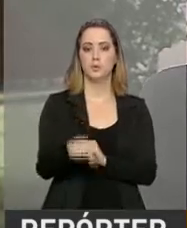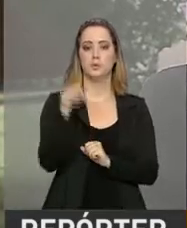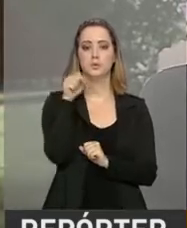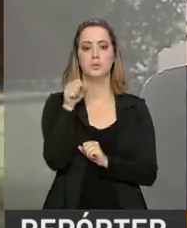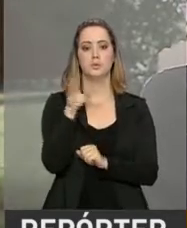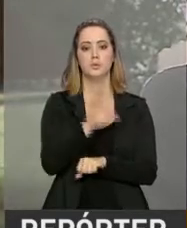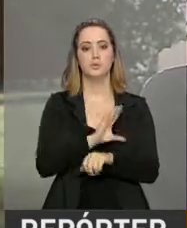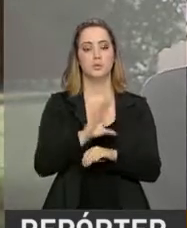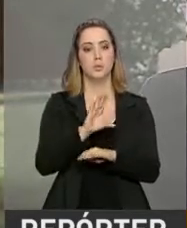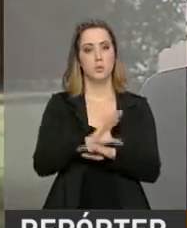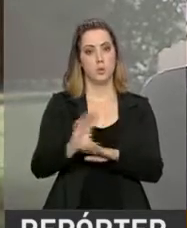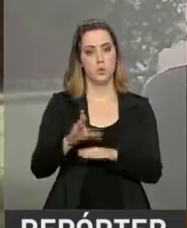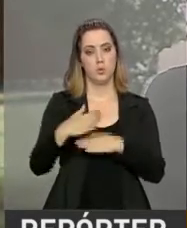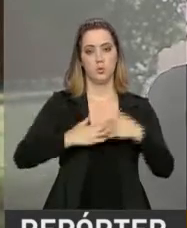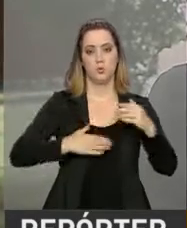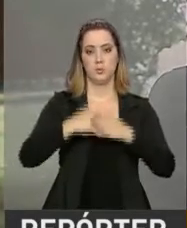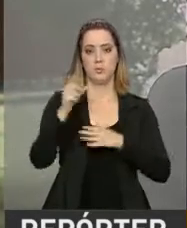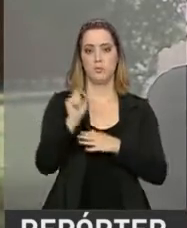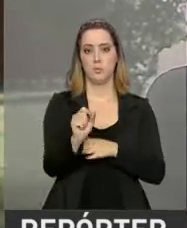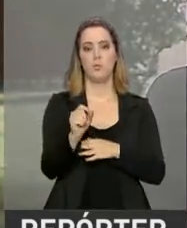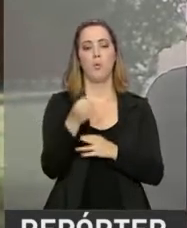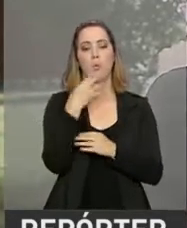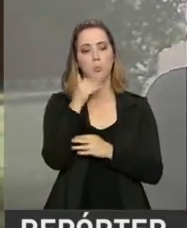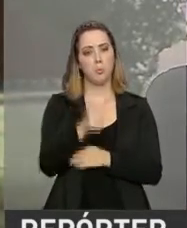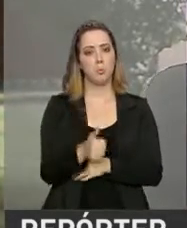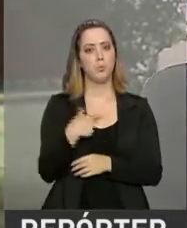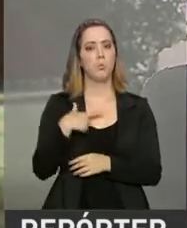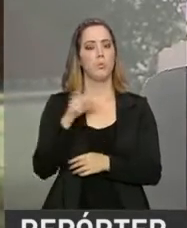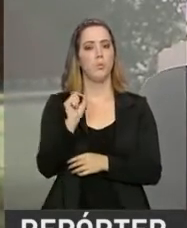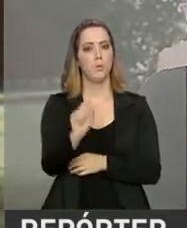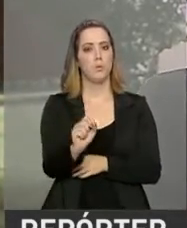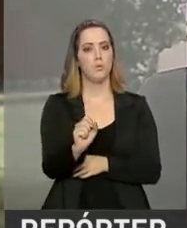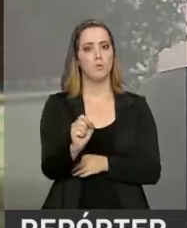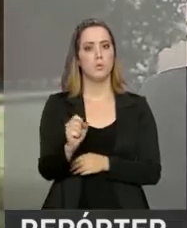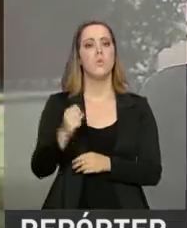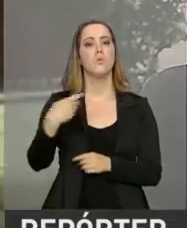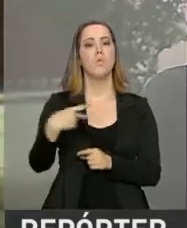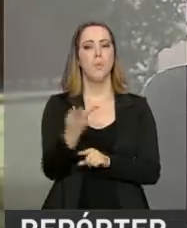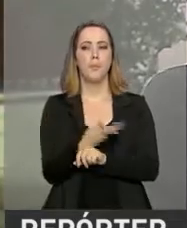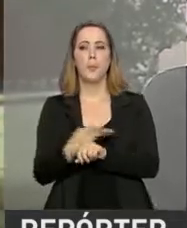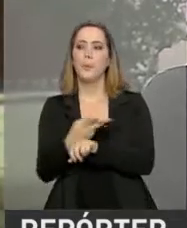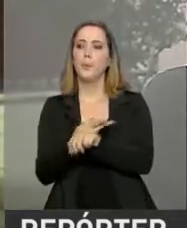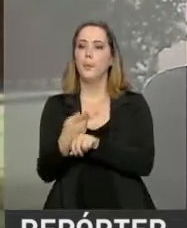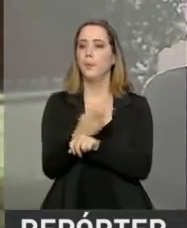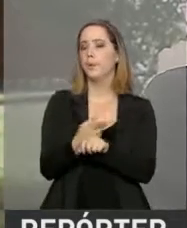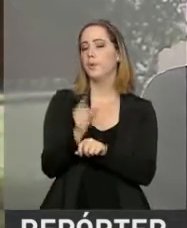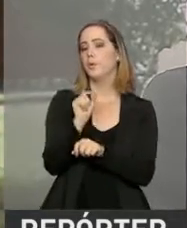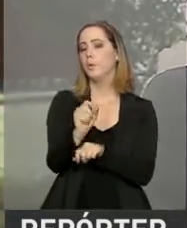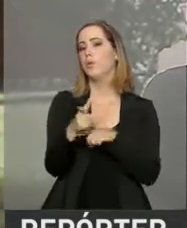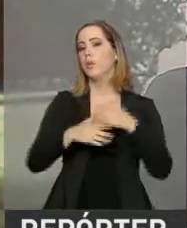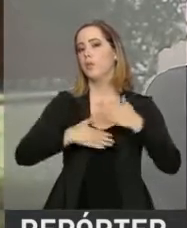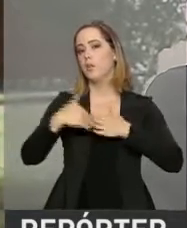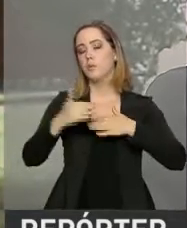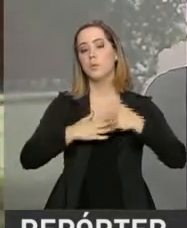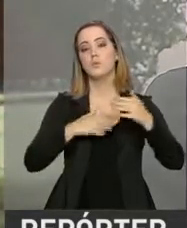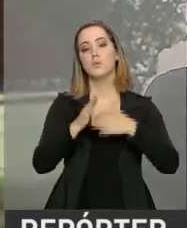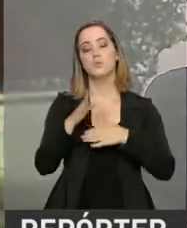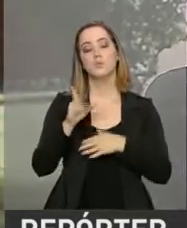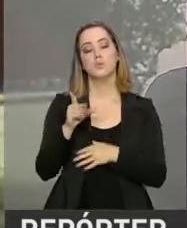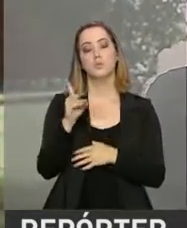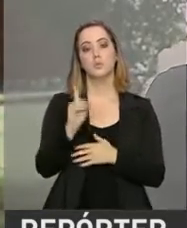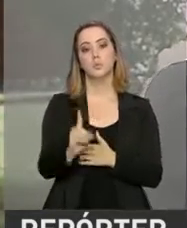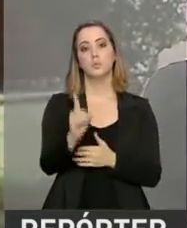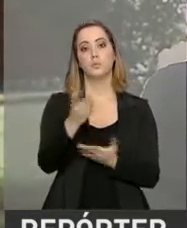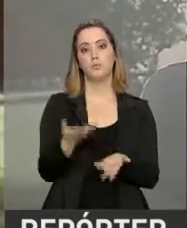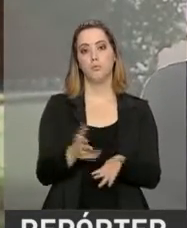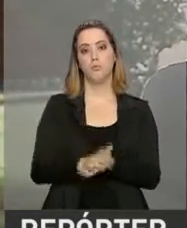carreira futura do discente. Talvez isso seja um bom motivo para, na verdade, uma alta procura que a gente tem verificado nos últimos anos para o curso de Direito.